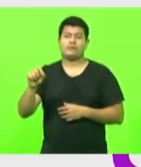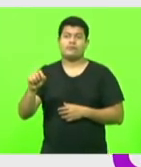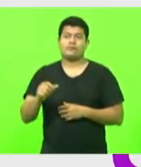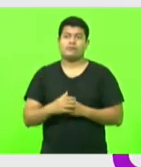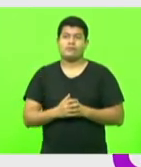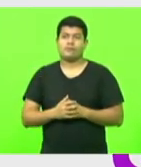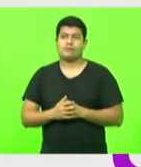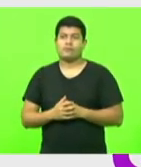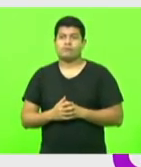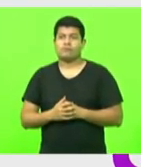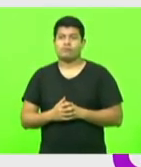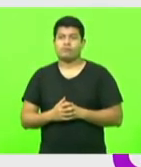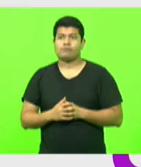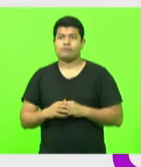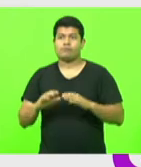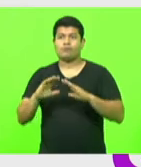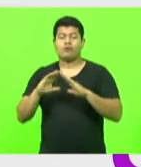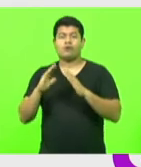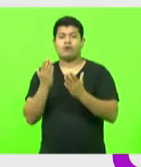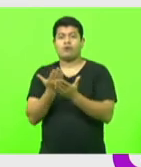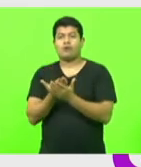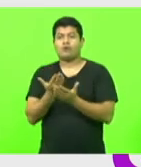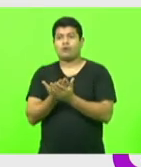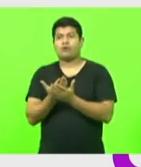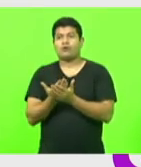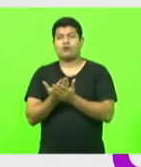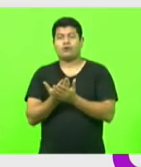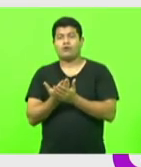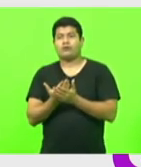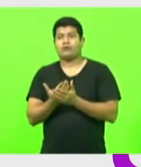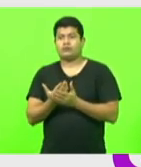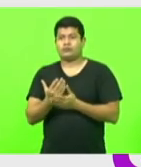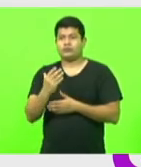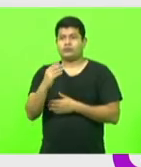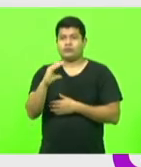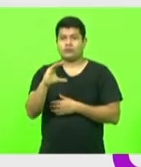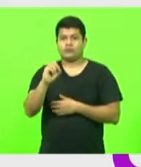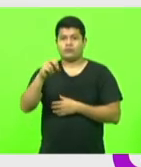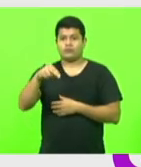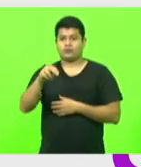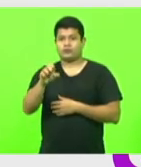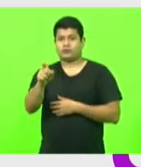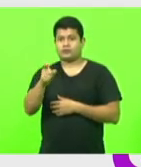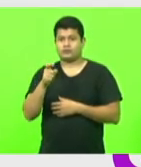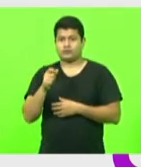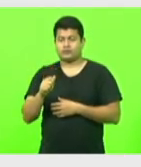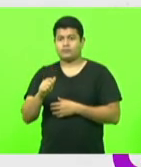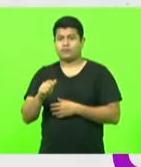Curso e Colégio Conexão de Jaraguá do Sul, deputado Caro Preso.